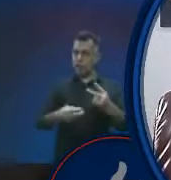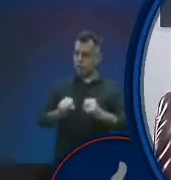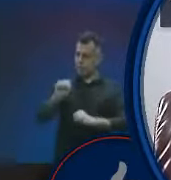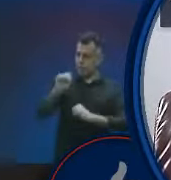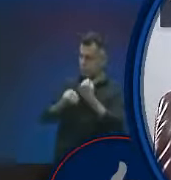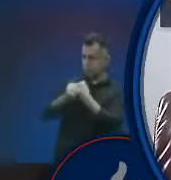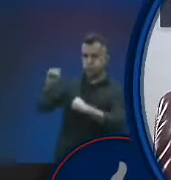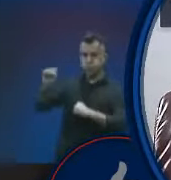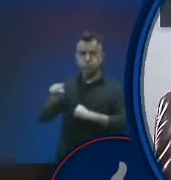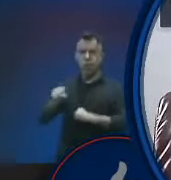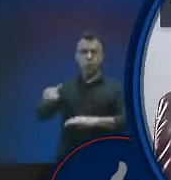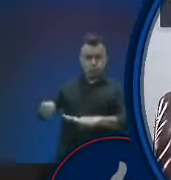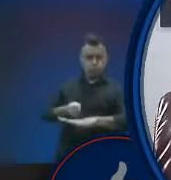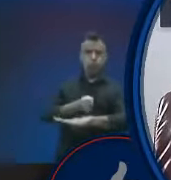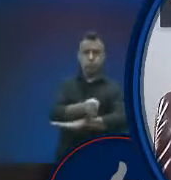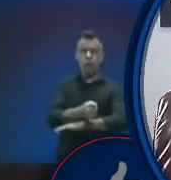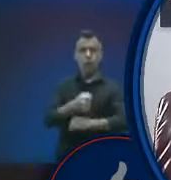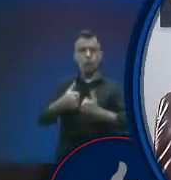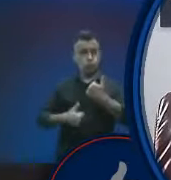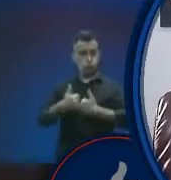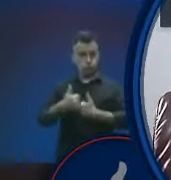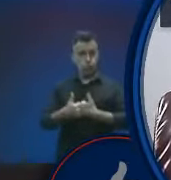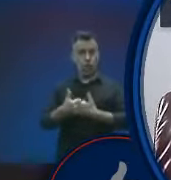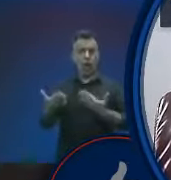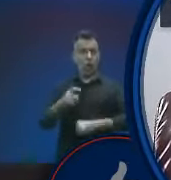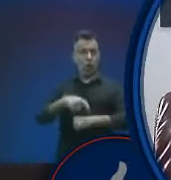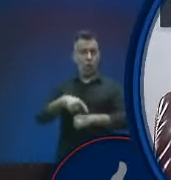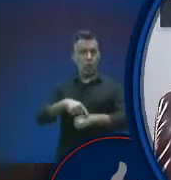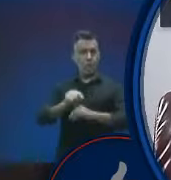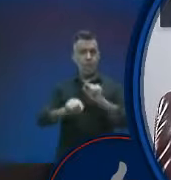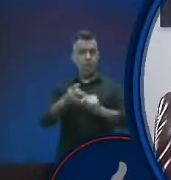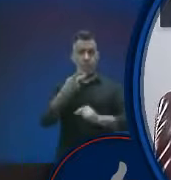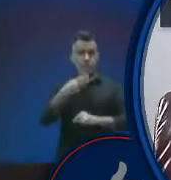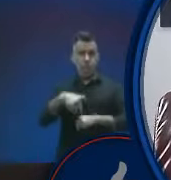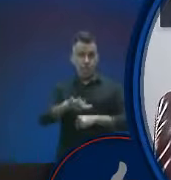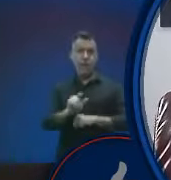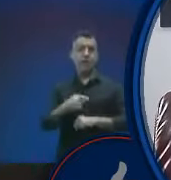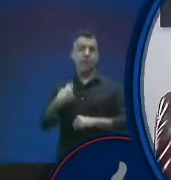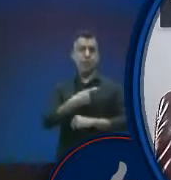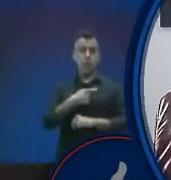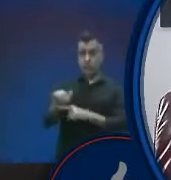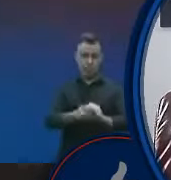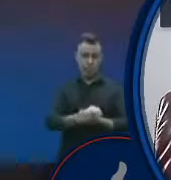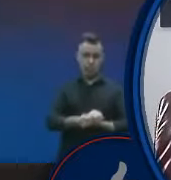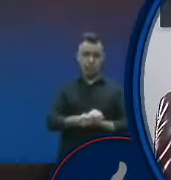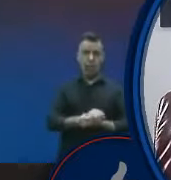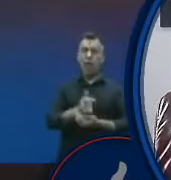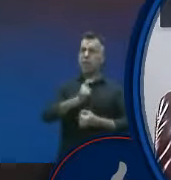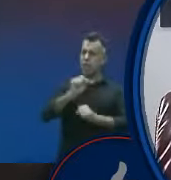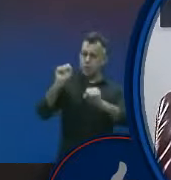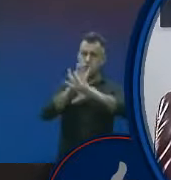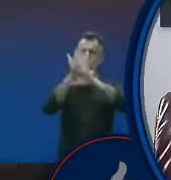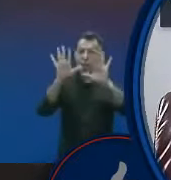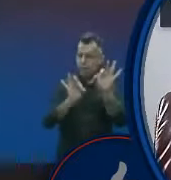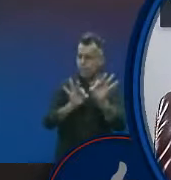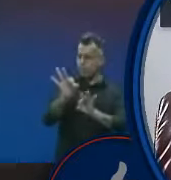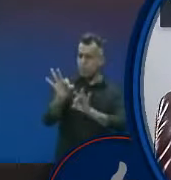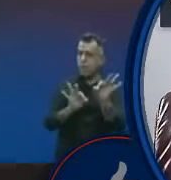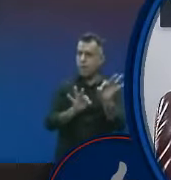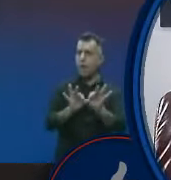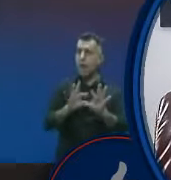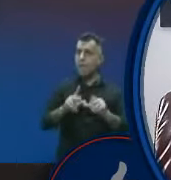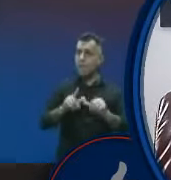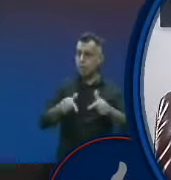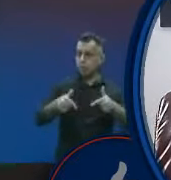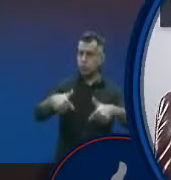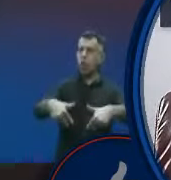gigante, entrou para valer nesse jogo. Agora é o momento de falar um pouco mais da nossa estratégia. Temos clareza e planejamento